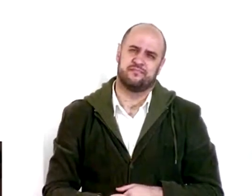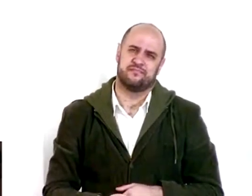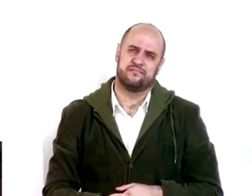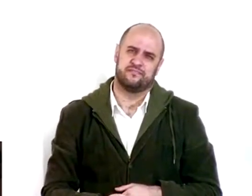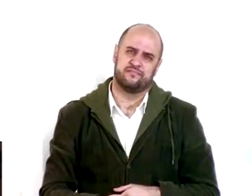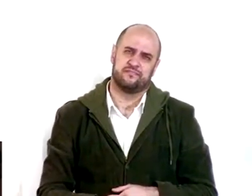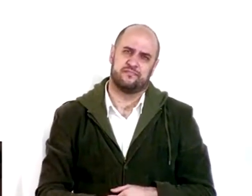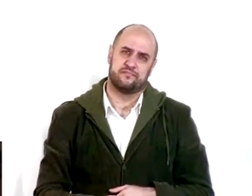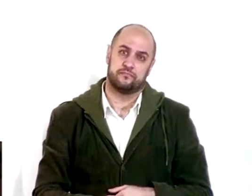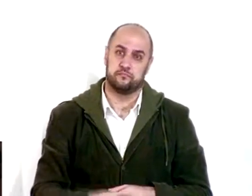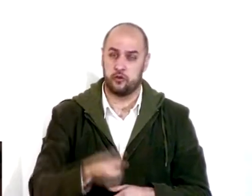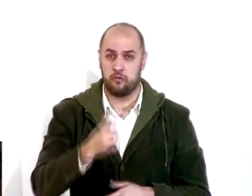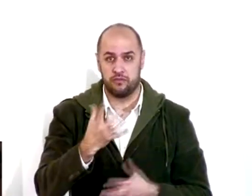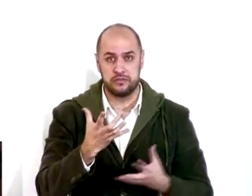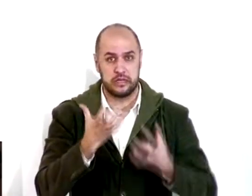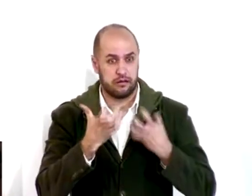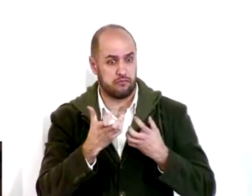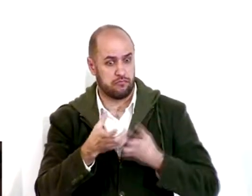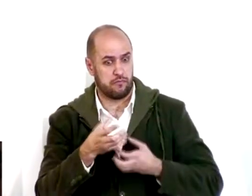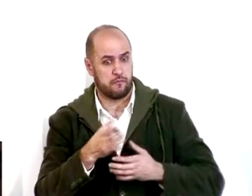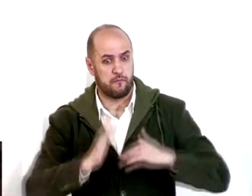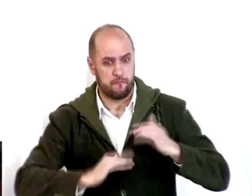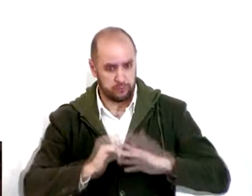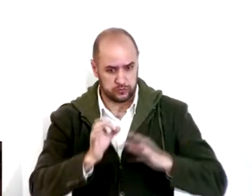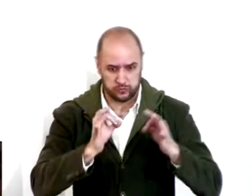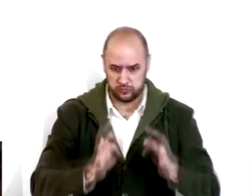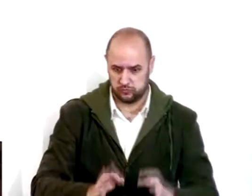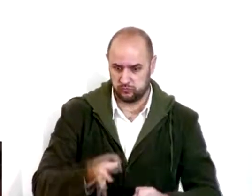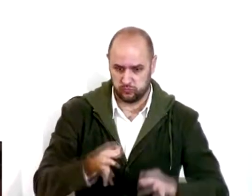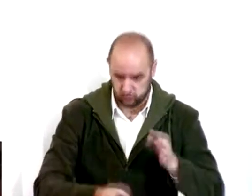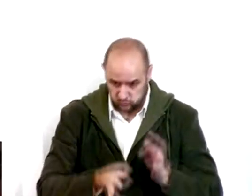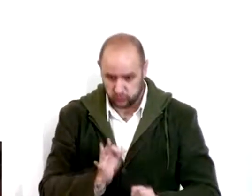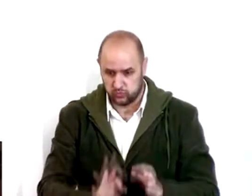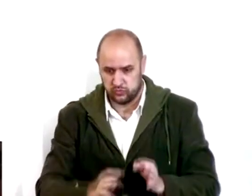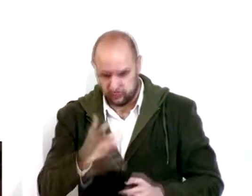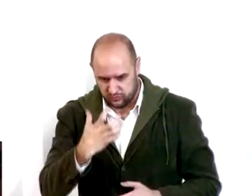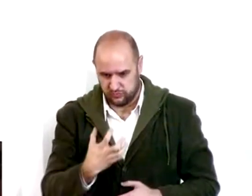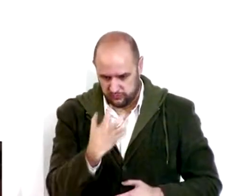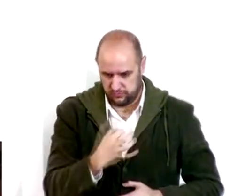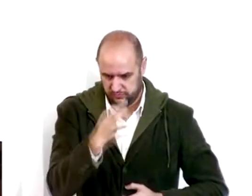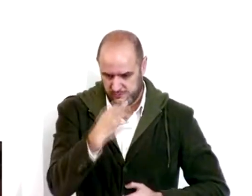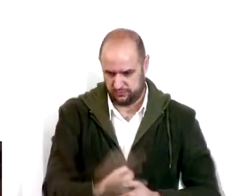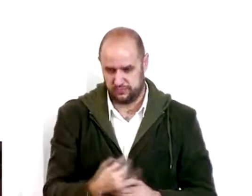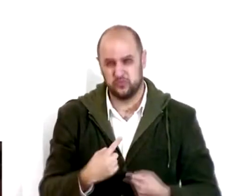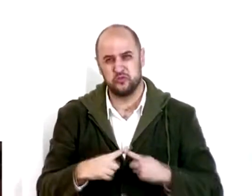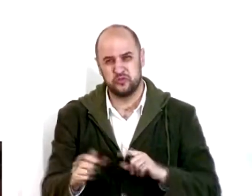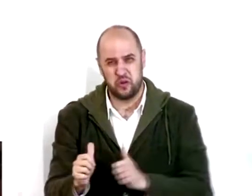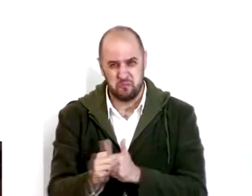Você, querendo fazer aquilo que era certo, honesto e justo no seu trabalho, já foi perseguido?